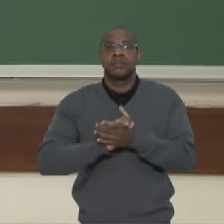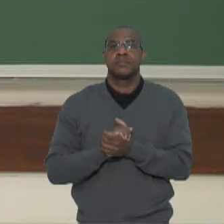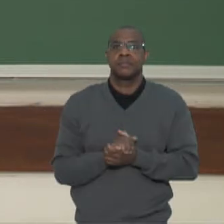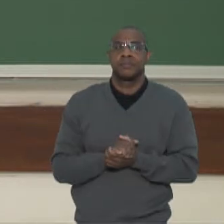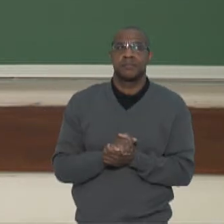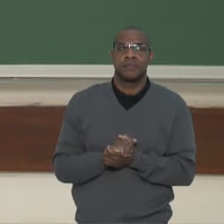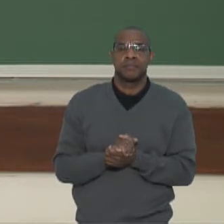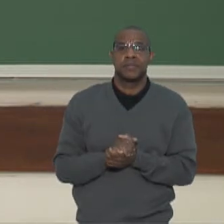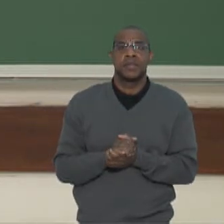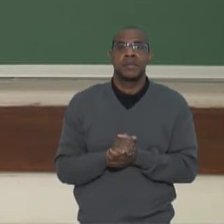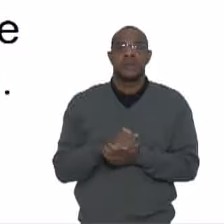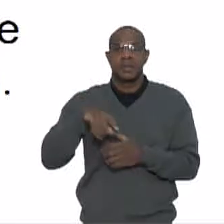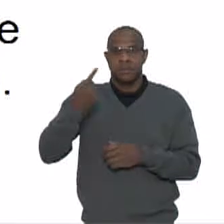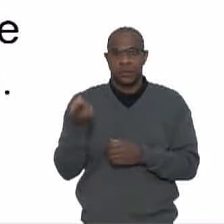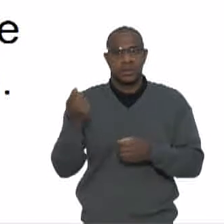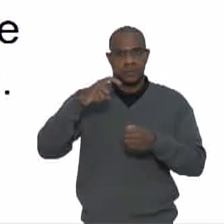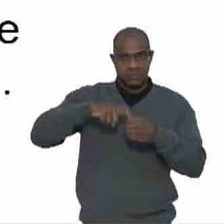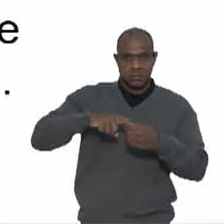aula, beleza? Vamos lá.